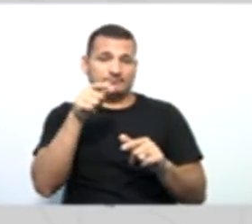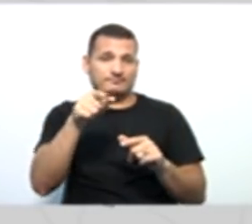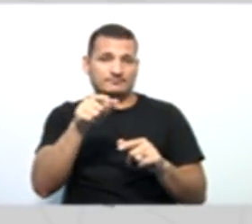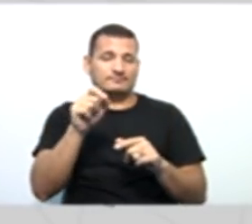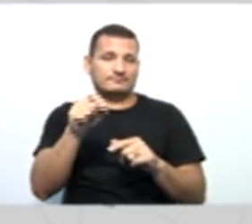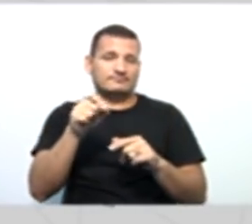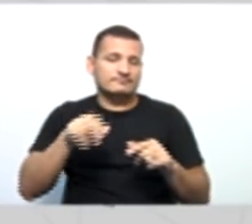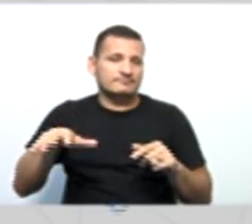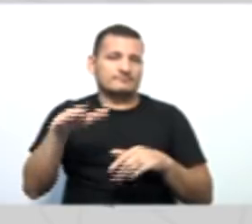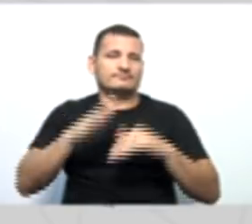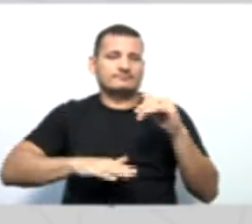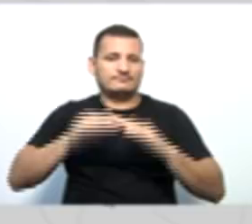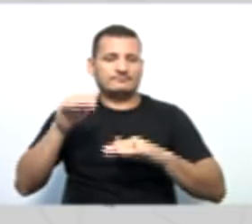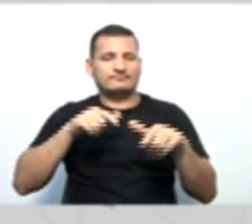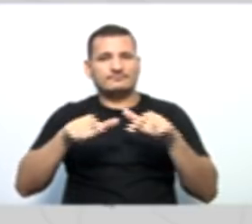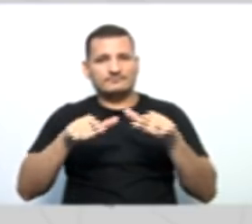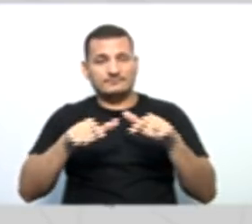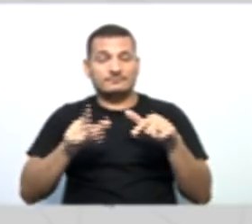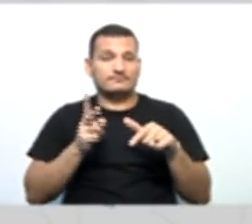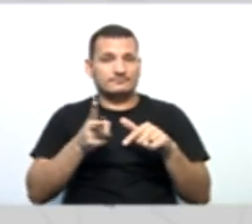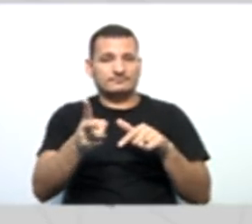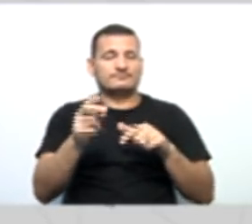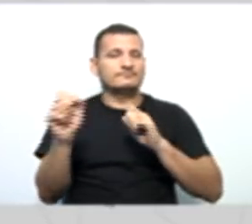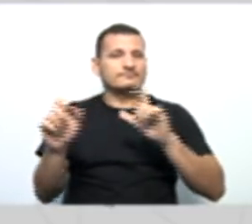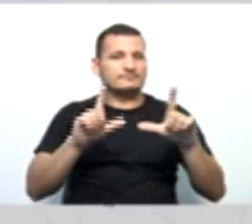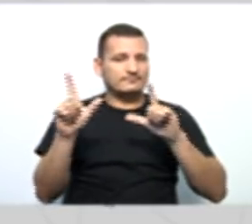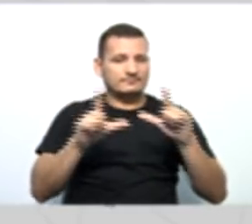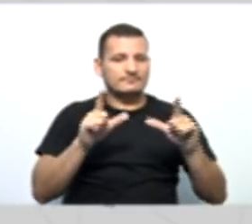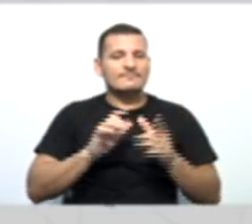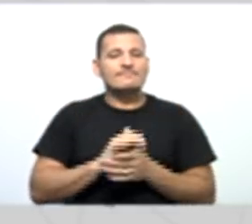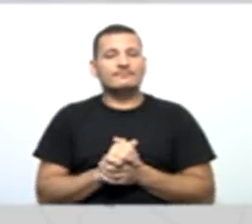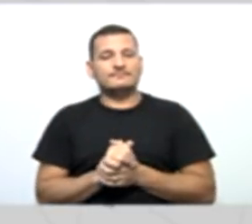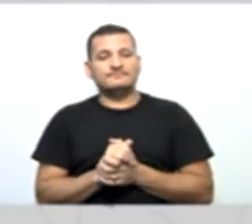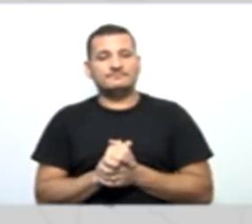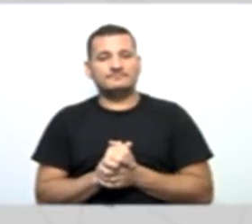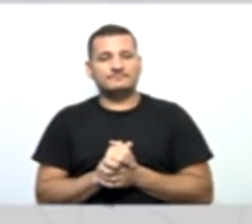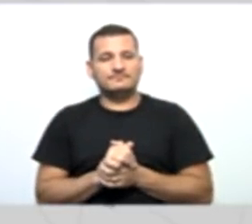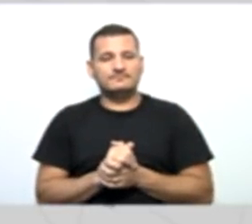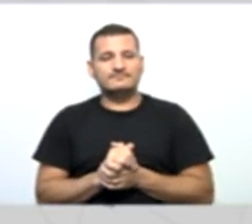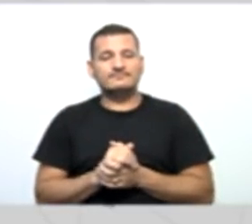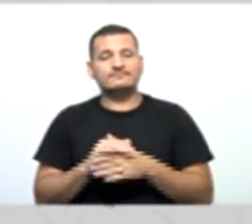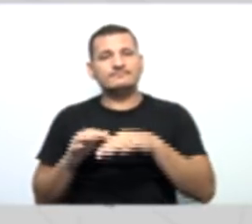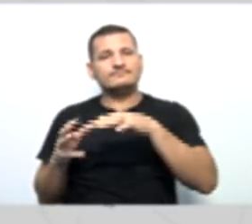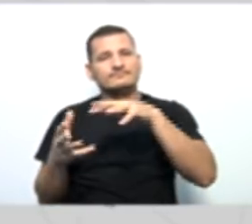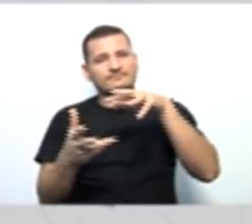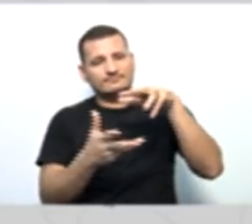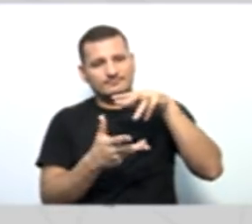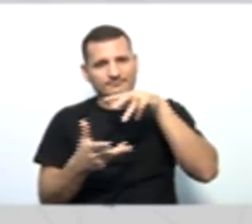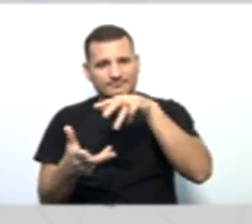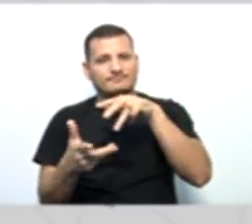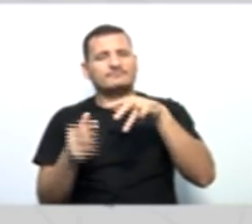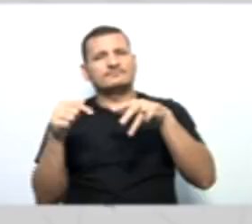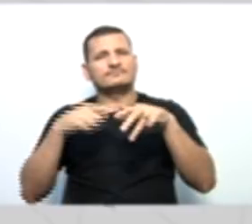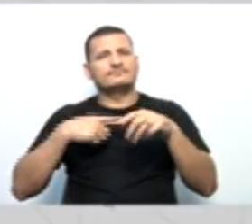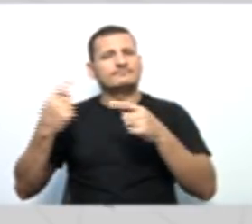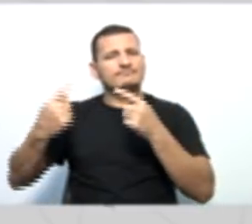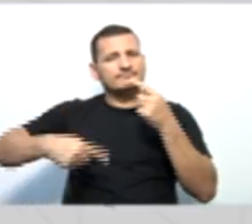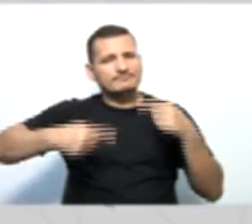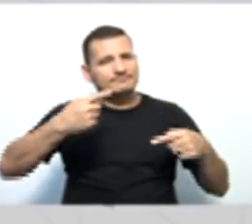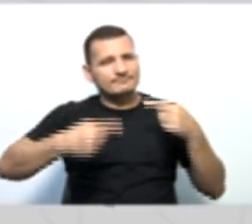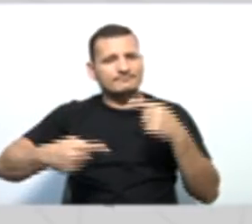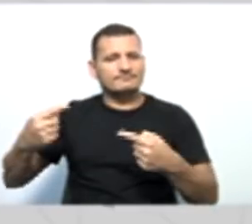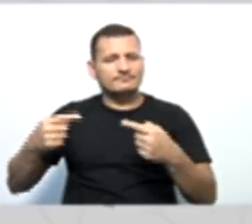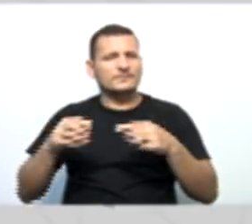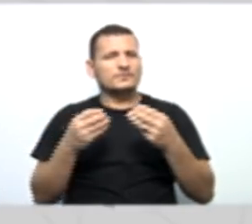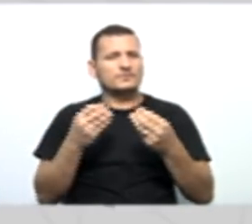no campo profissional. Continuando o nosso slide aí, o que é que diz? Olha que coisa maravilhosa, o mundo é cheio de desafios. Como assim, professor? Não é maravilhoso